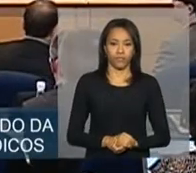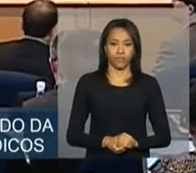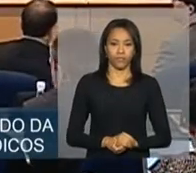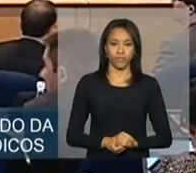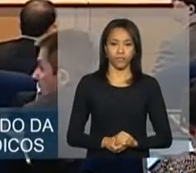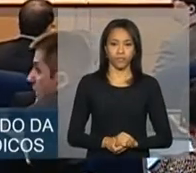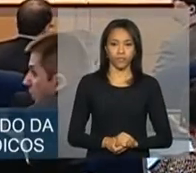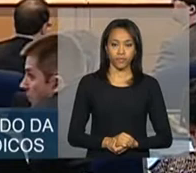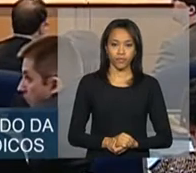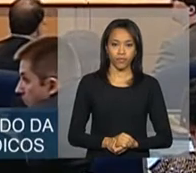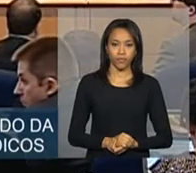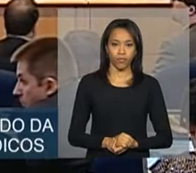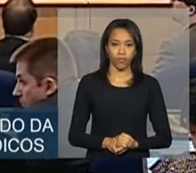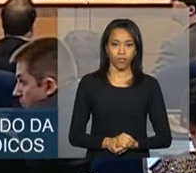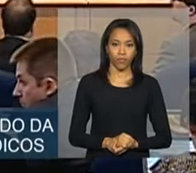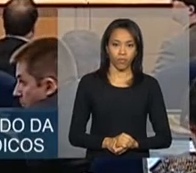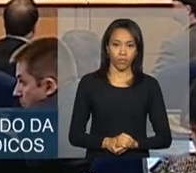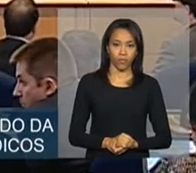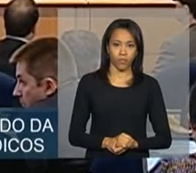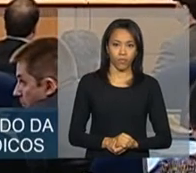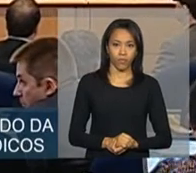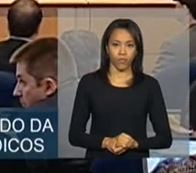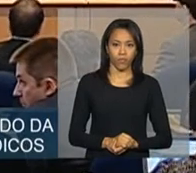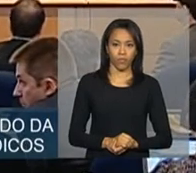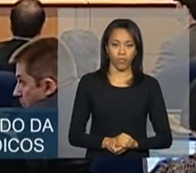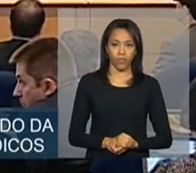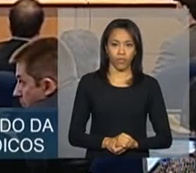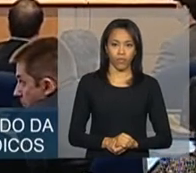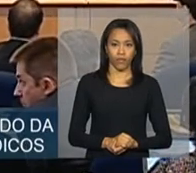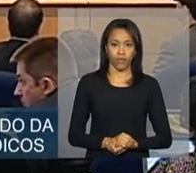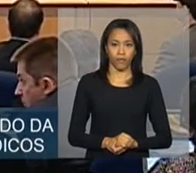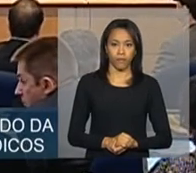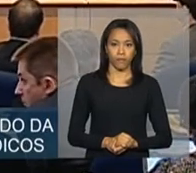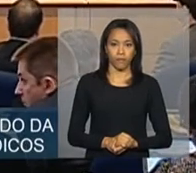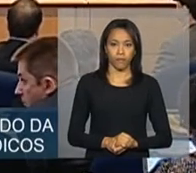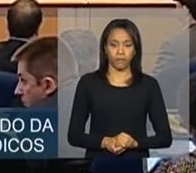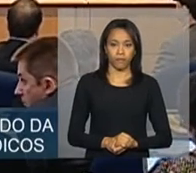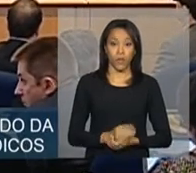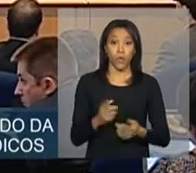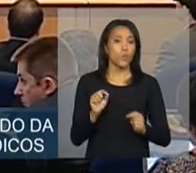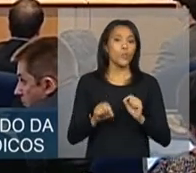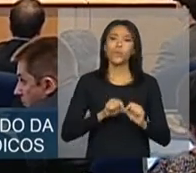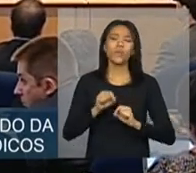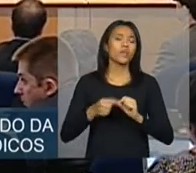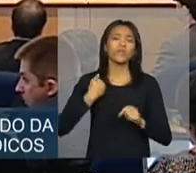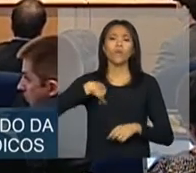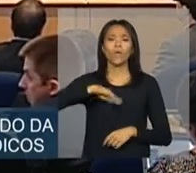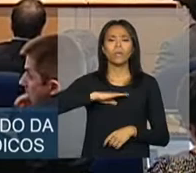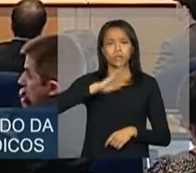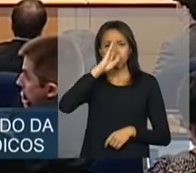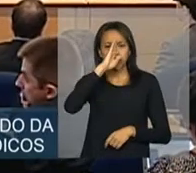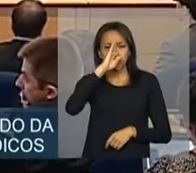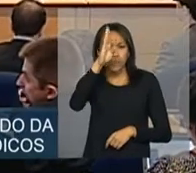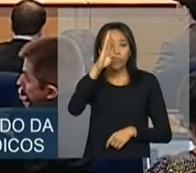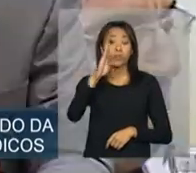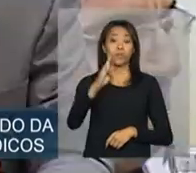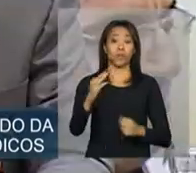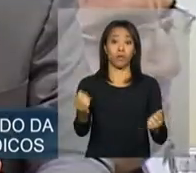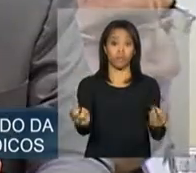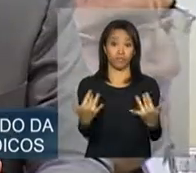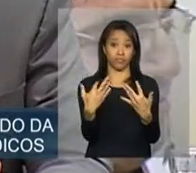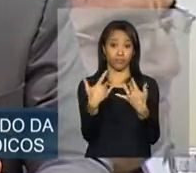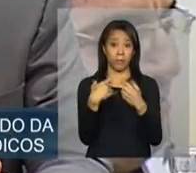é o apoio Por enquanto é o que que a gente priorizou né de procura né